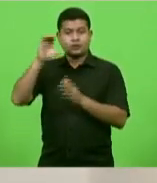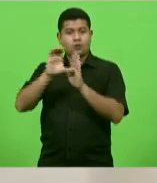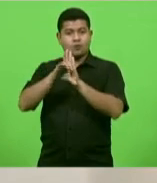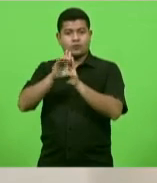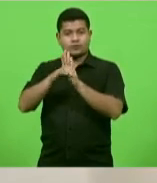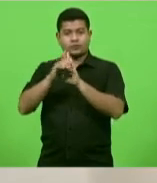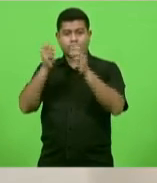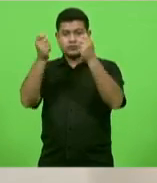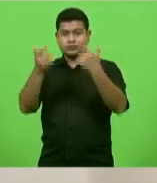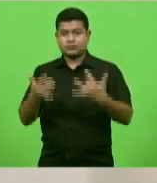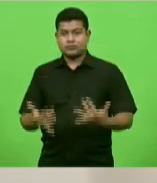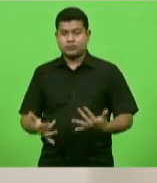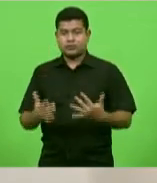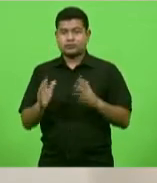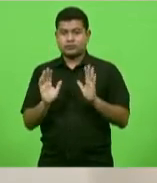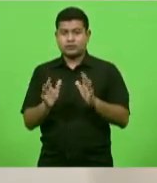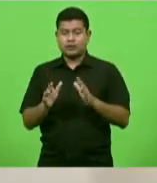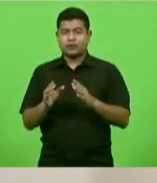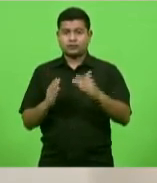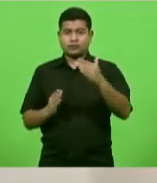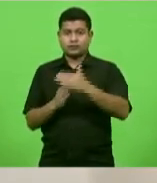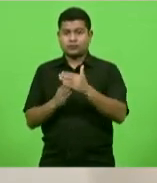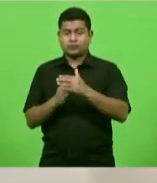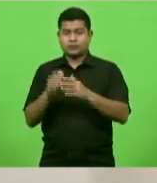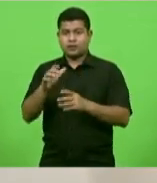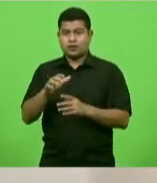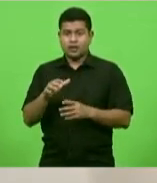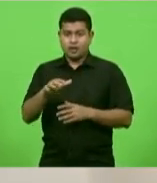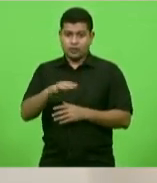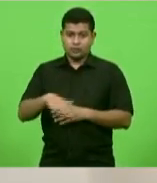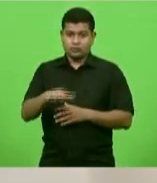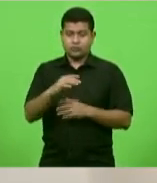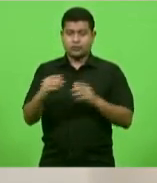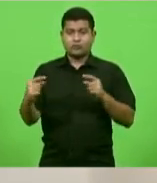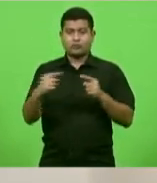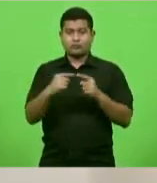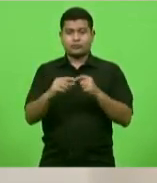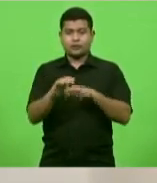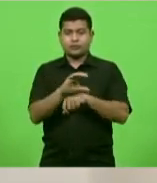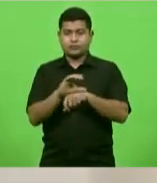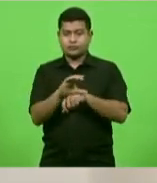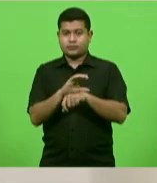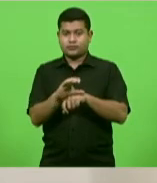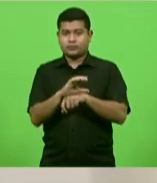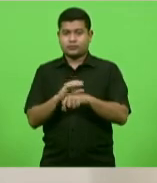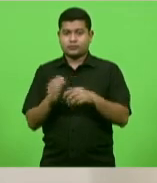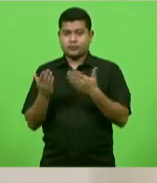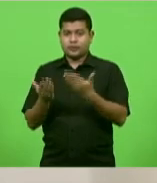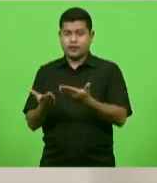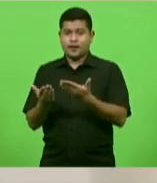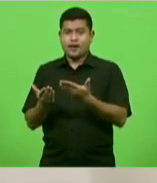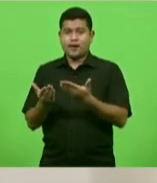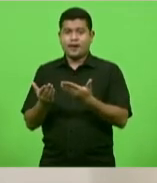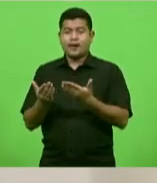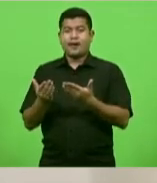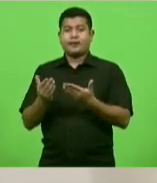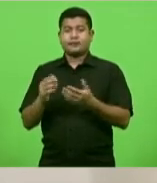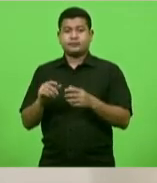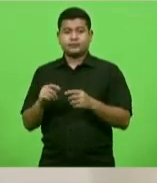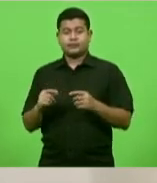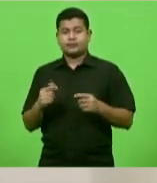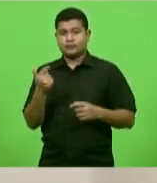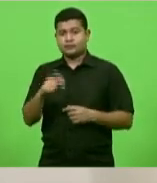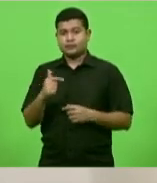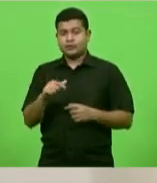próprios limites e contornos constitucionais, a excepcionalidade da sua prefiguração jurídica e